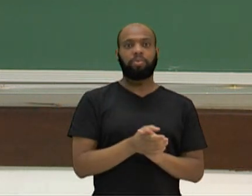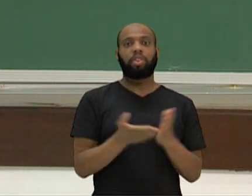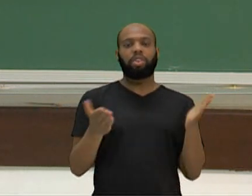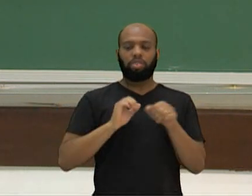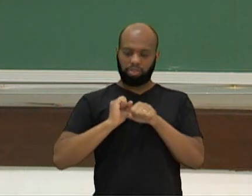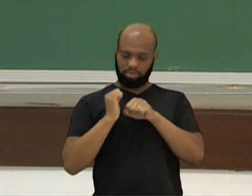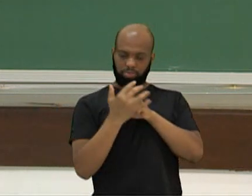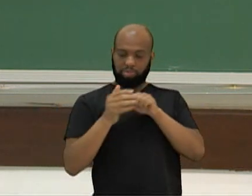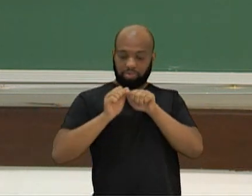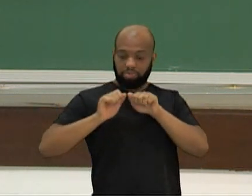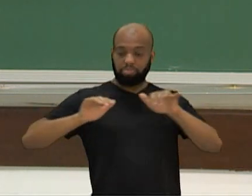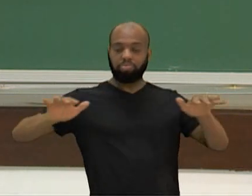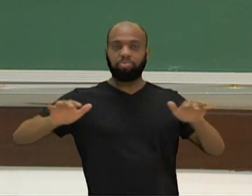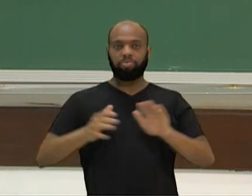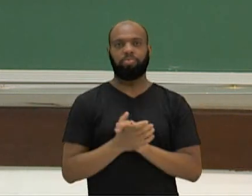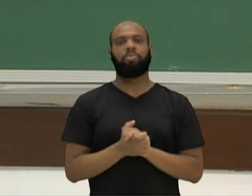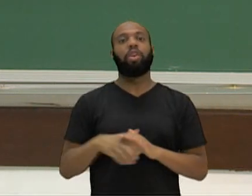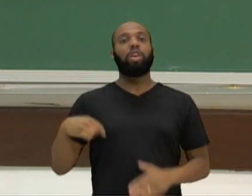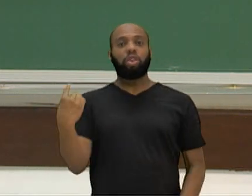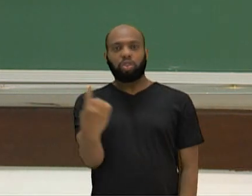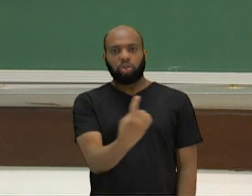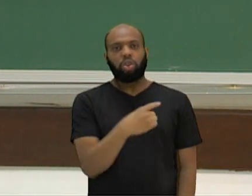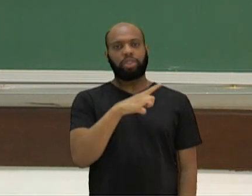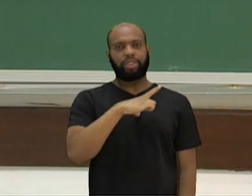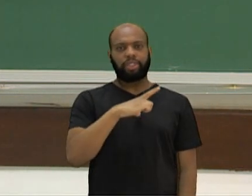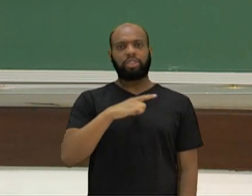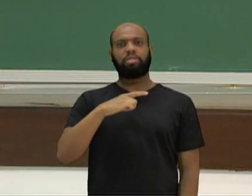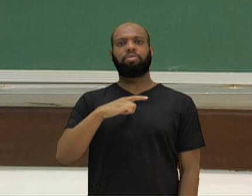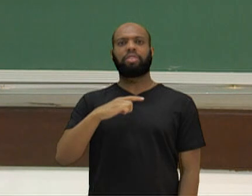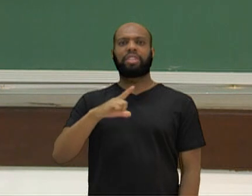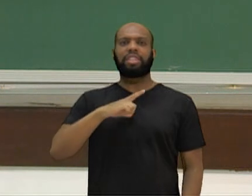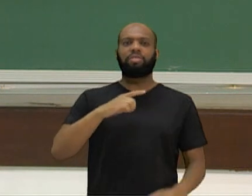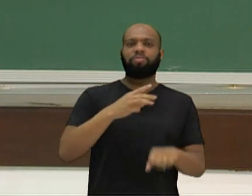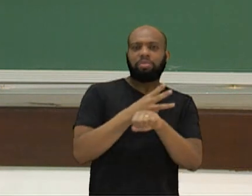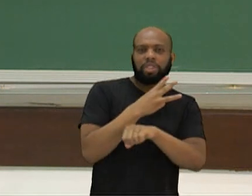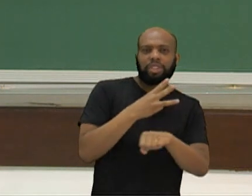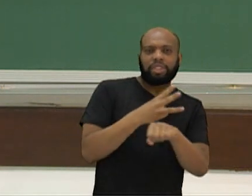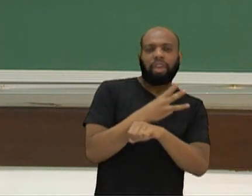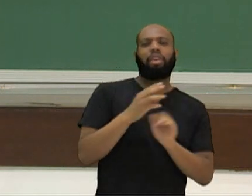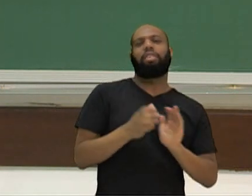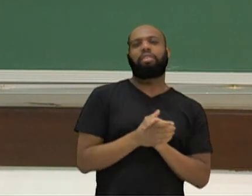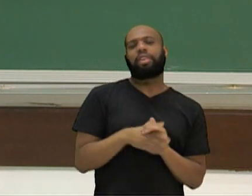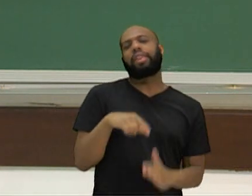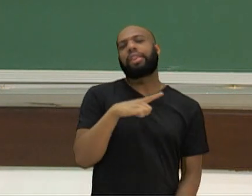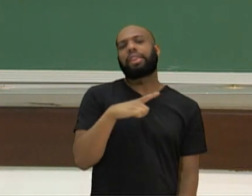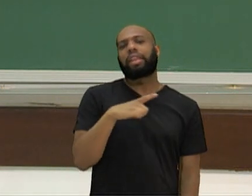Pandemia do coronavírus. A gente recebeu lá no Zap